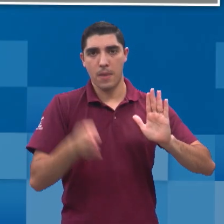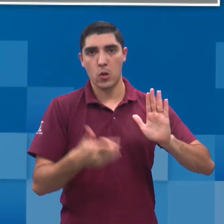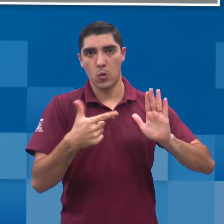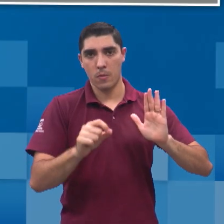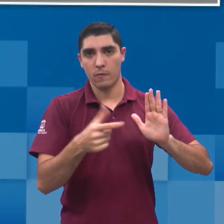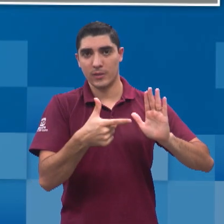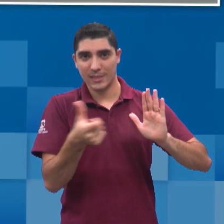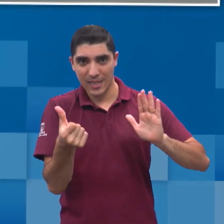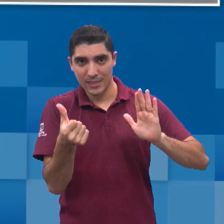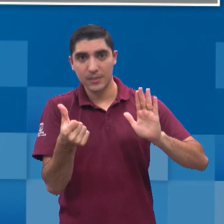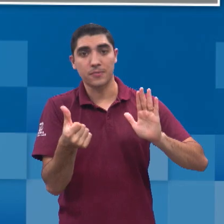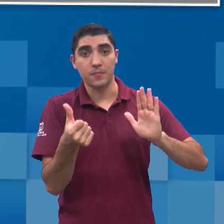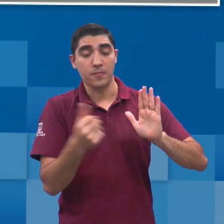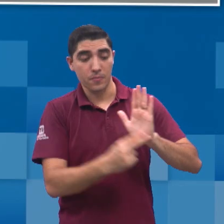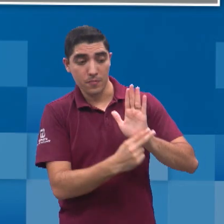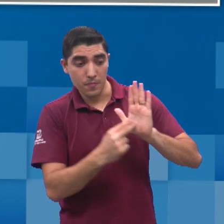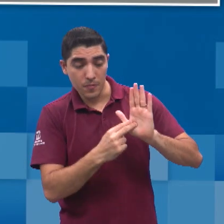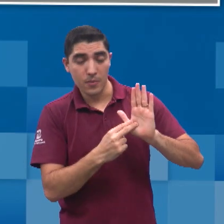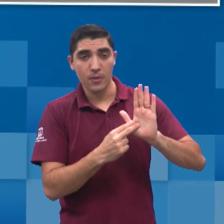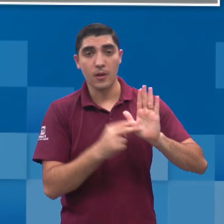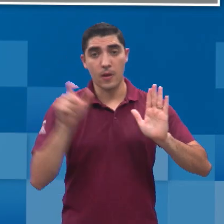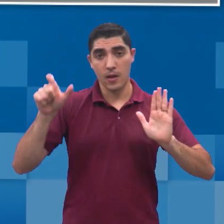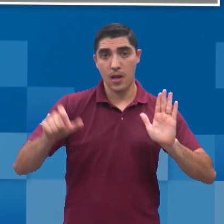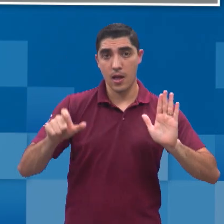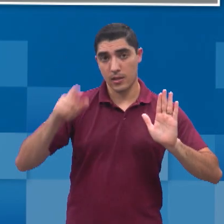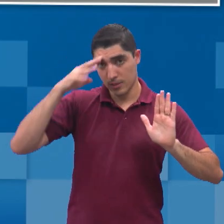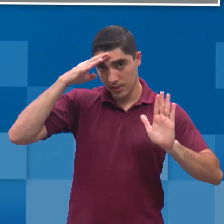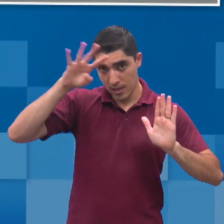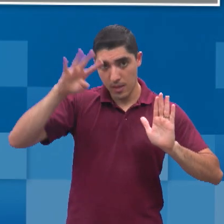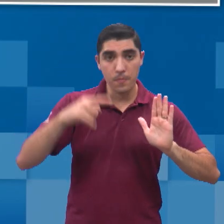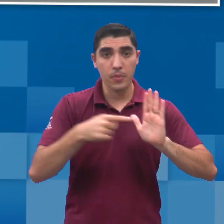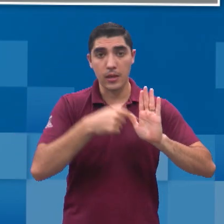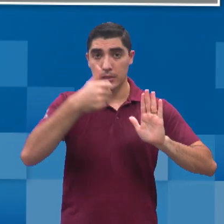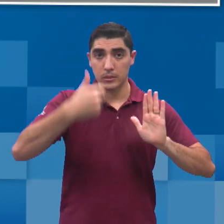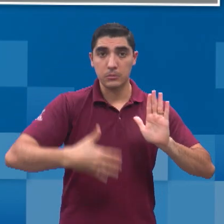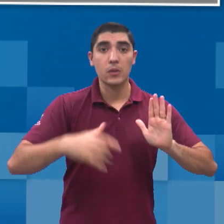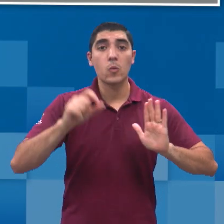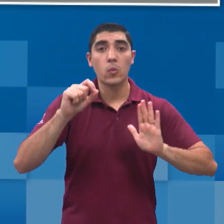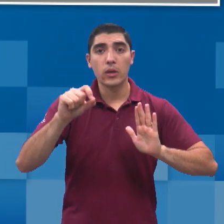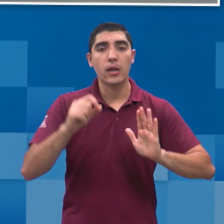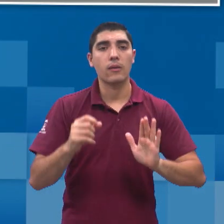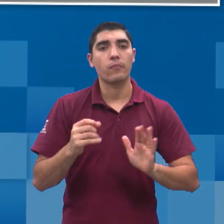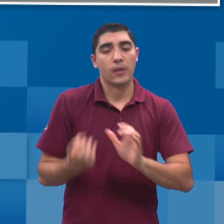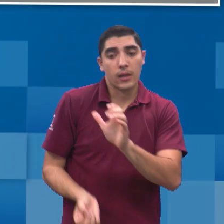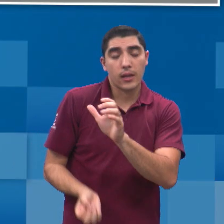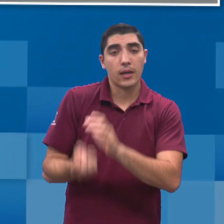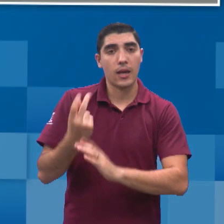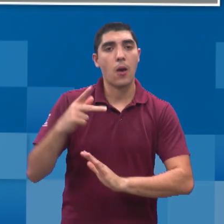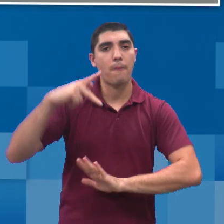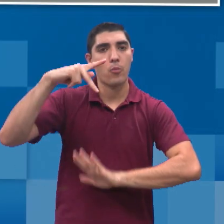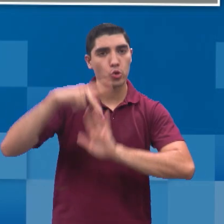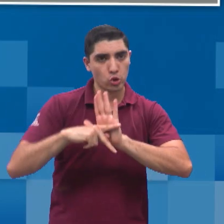114/2026, autoria do vereador Sena, dispõe sobre a implementação do programa